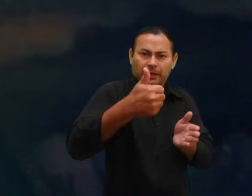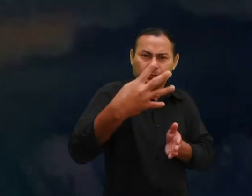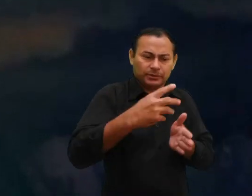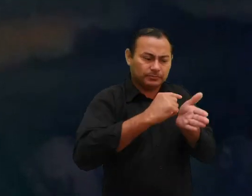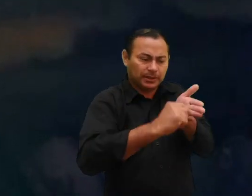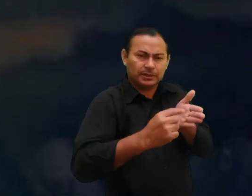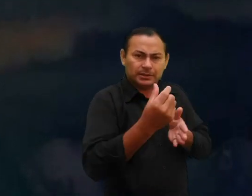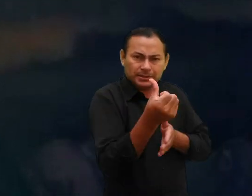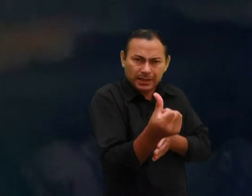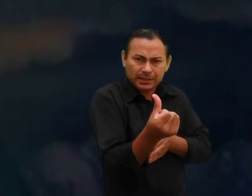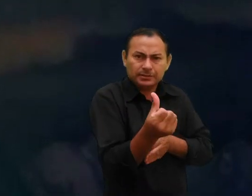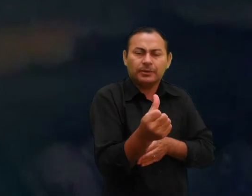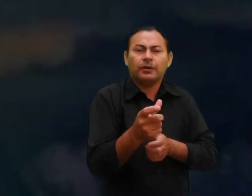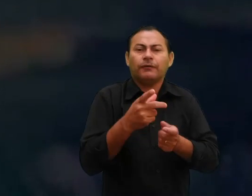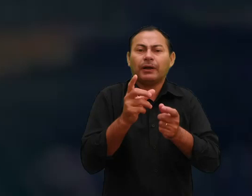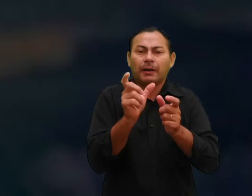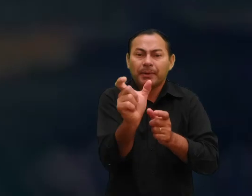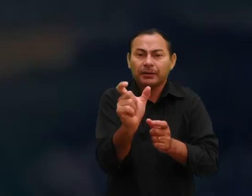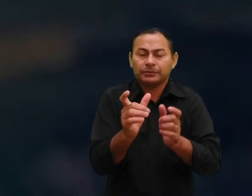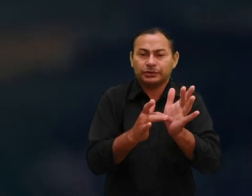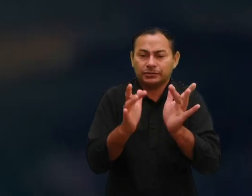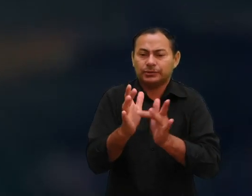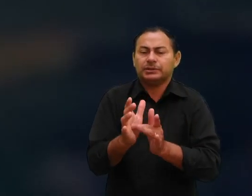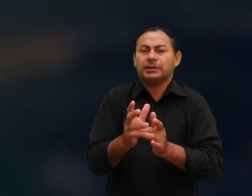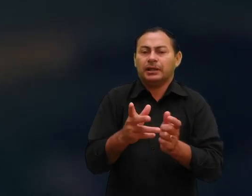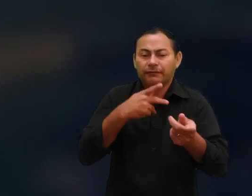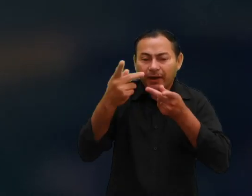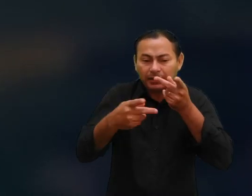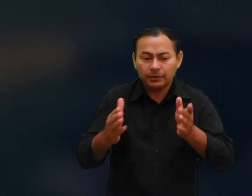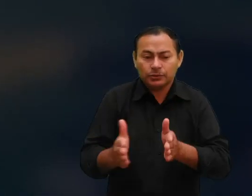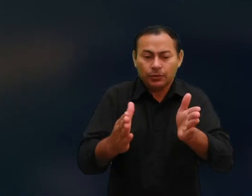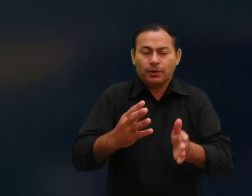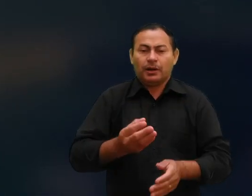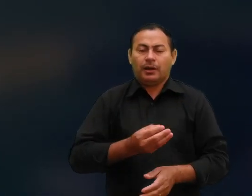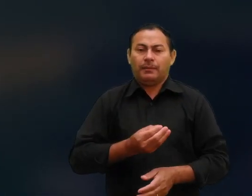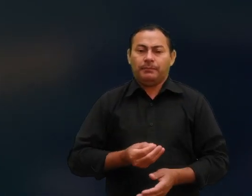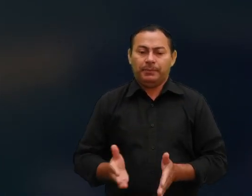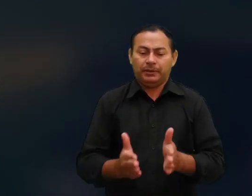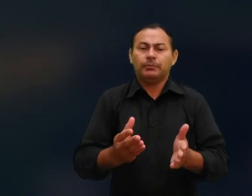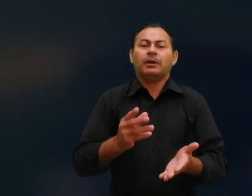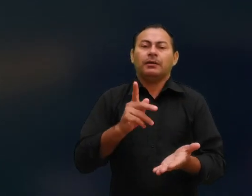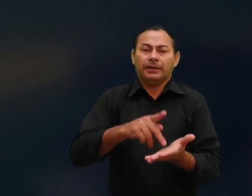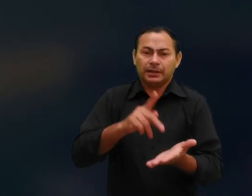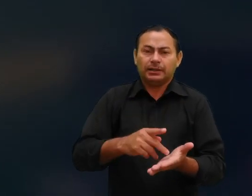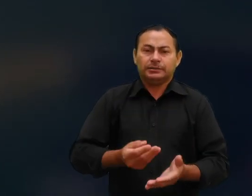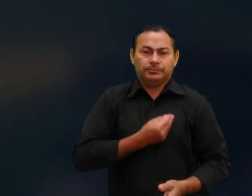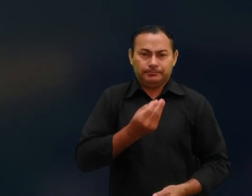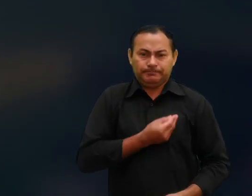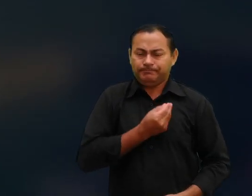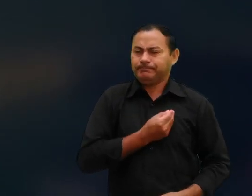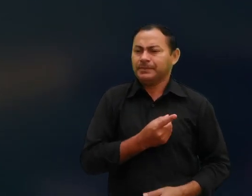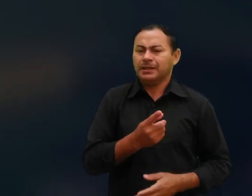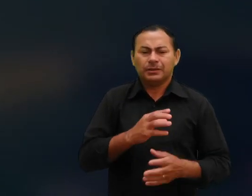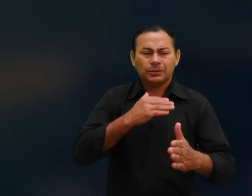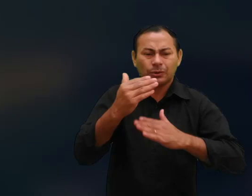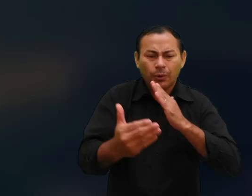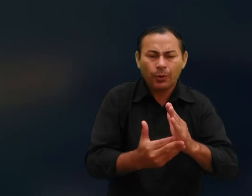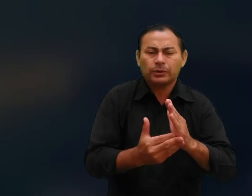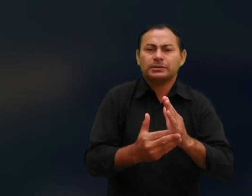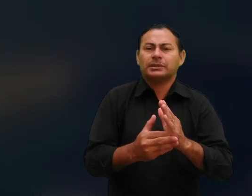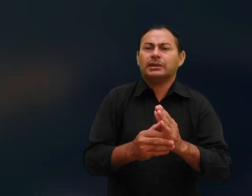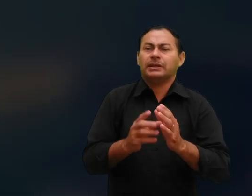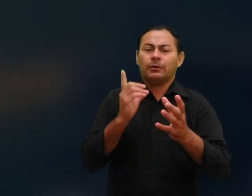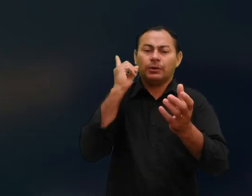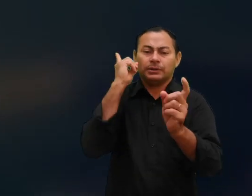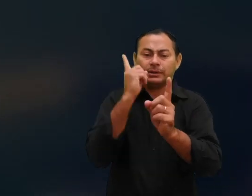6, lemos as seguintes palavras de Jesus: Eu sou o caminho, a verdade e a vida. Ninguém vem ao Pai